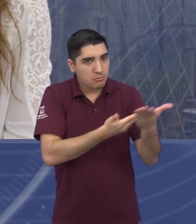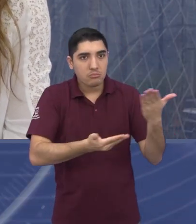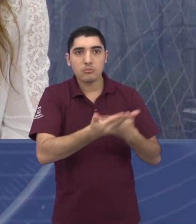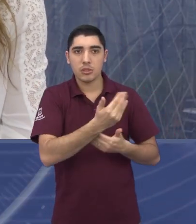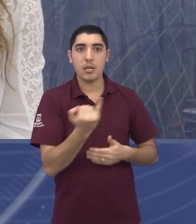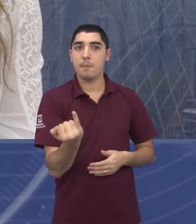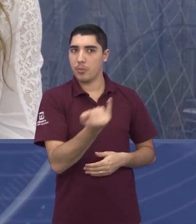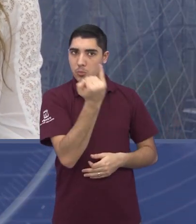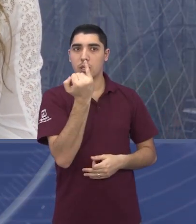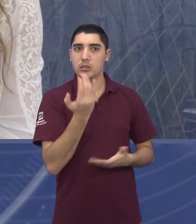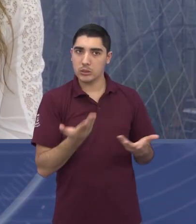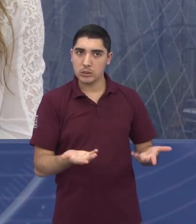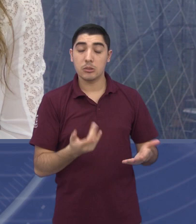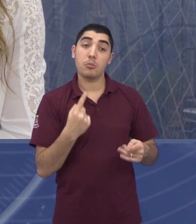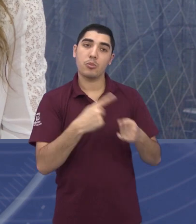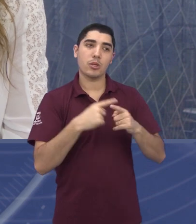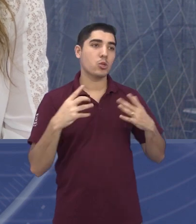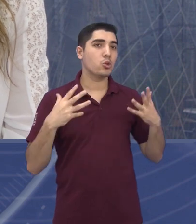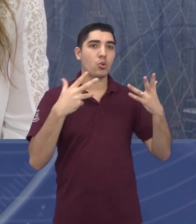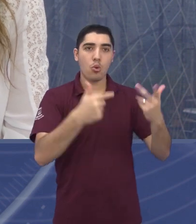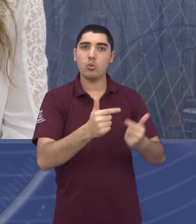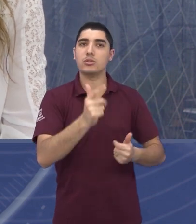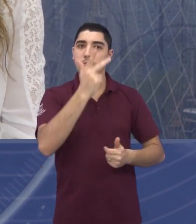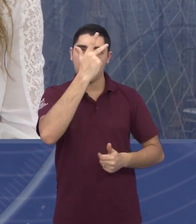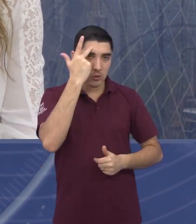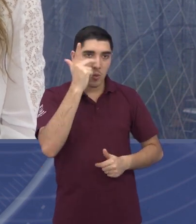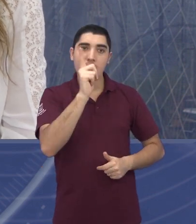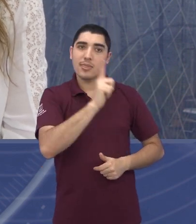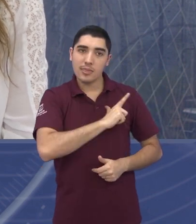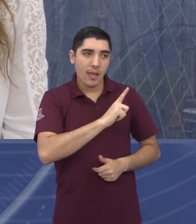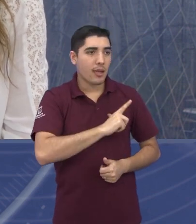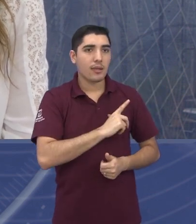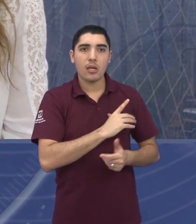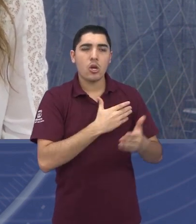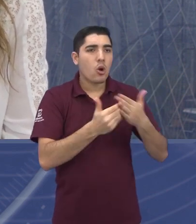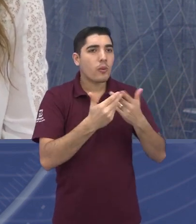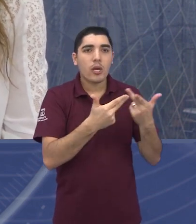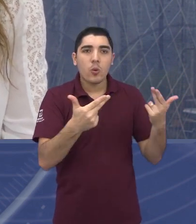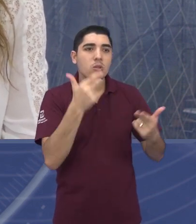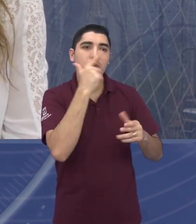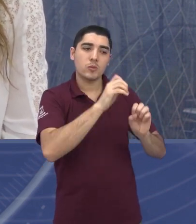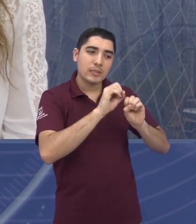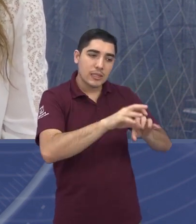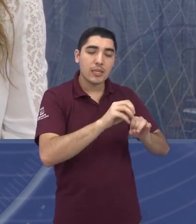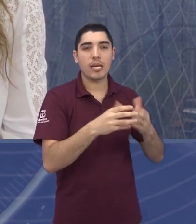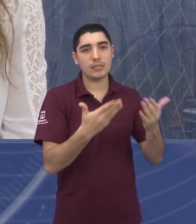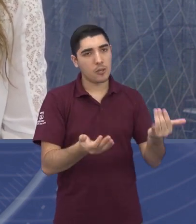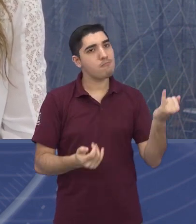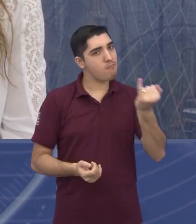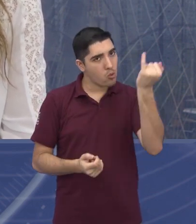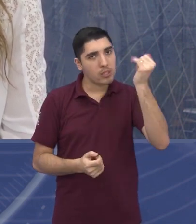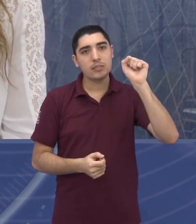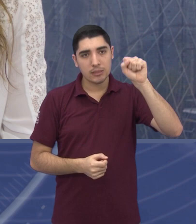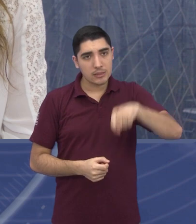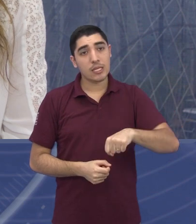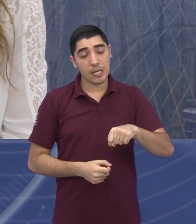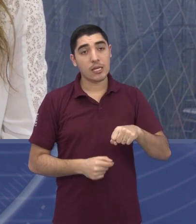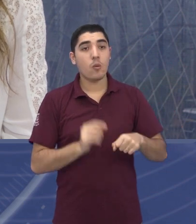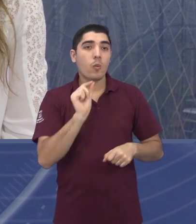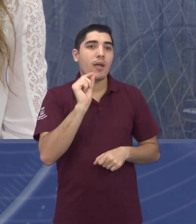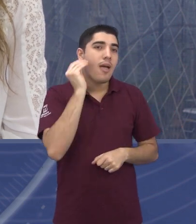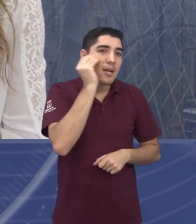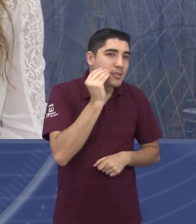muito rica, né? Exatamente. Todo mundo tem alguma coisa para ensinar, então é muito importante ter o peso